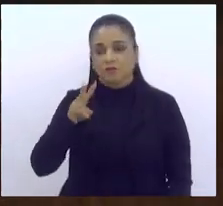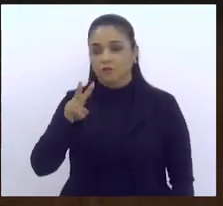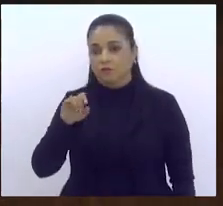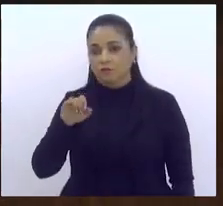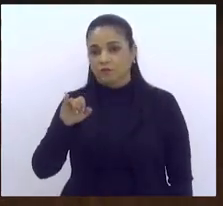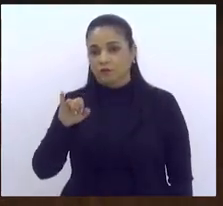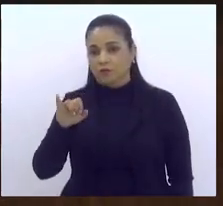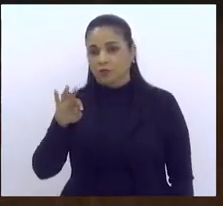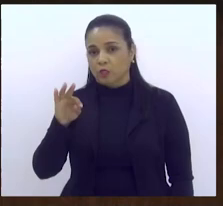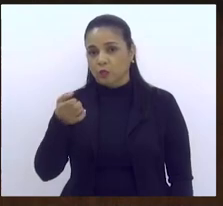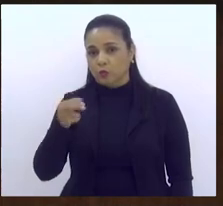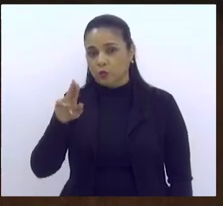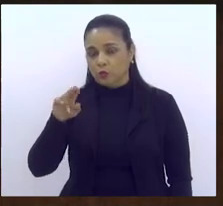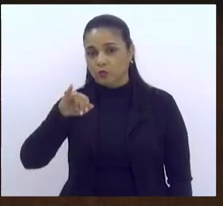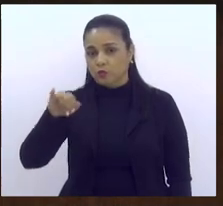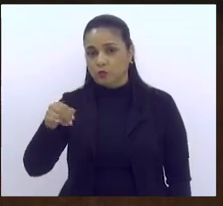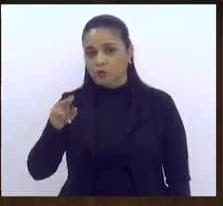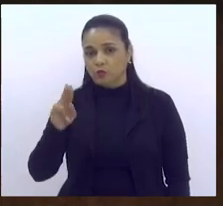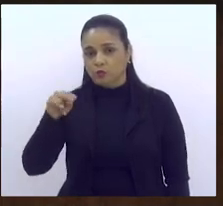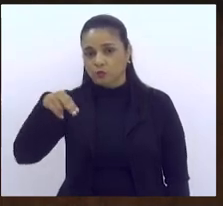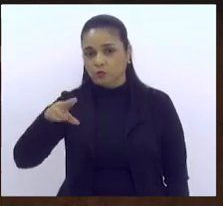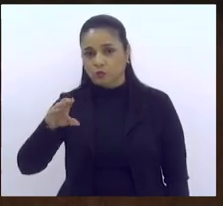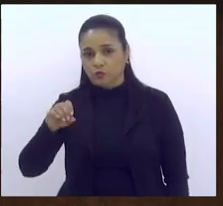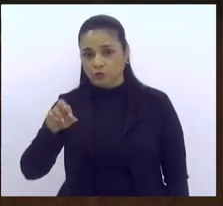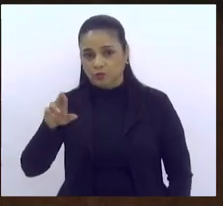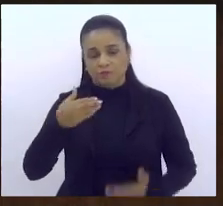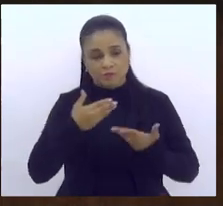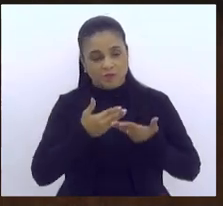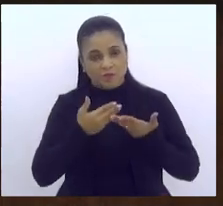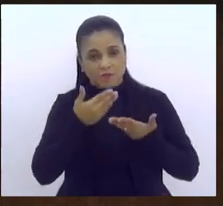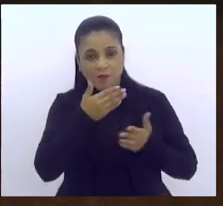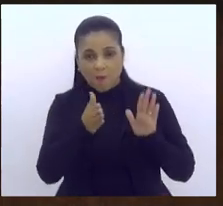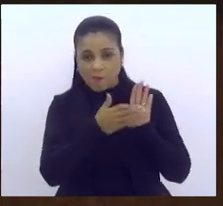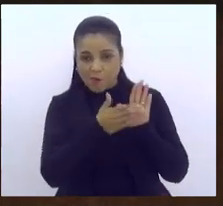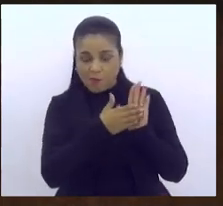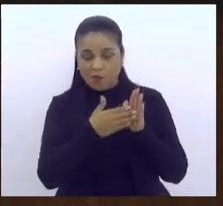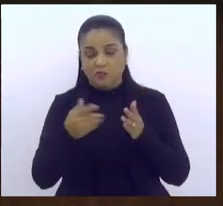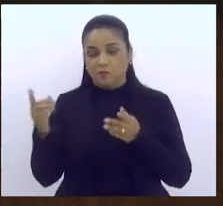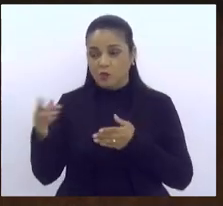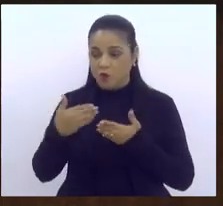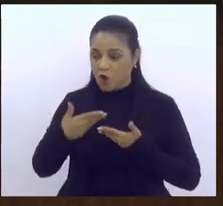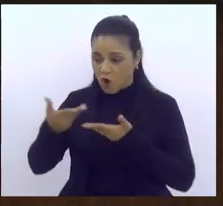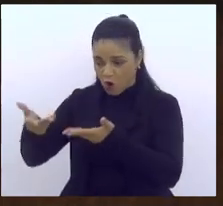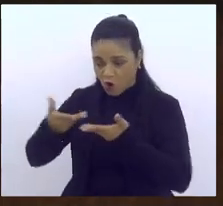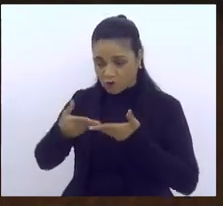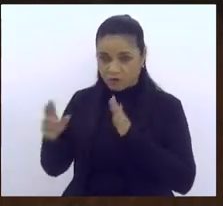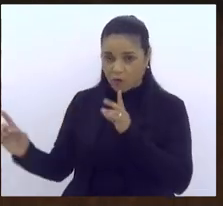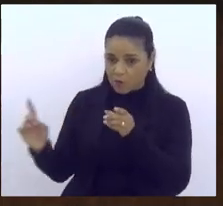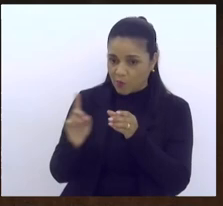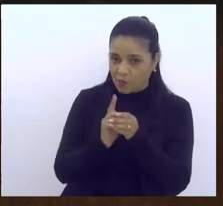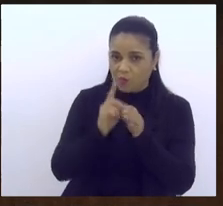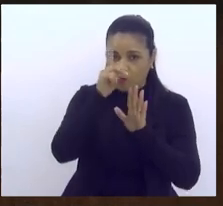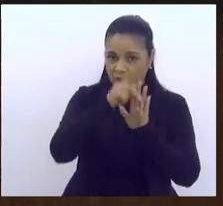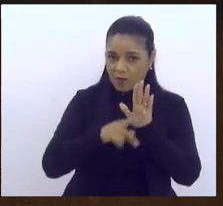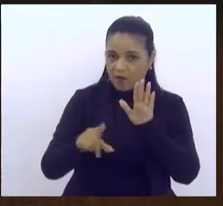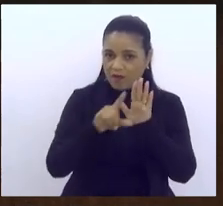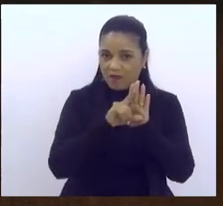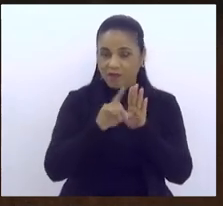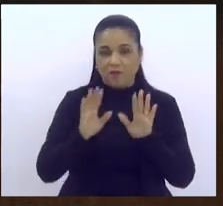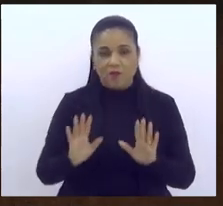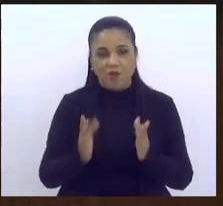Júnior pela proposta e por ter me convidado para ser coautora, para homenagear nossos